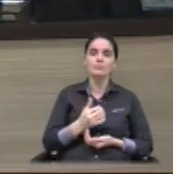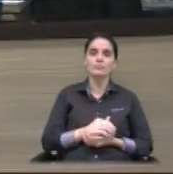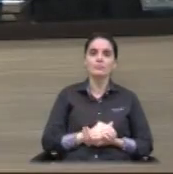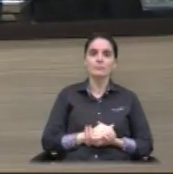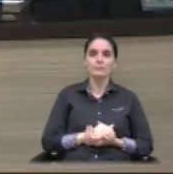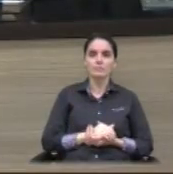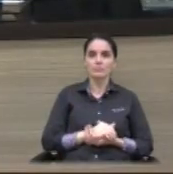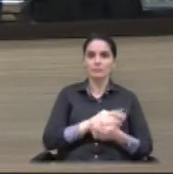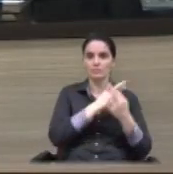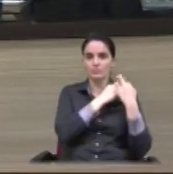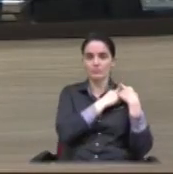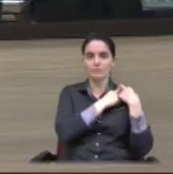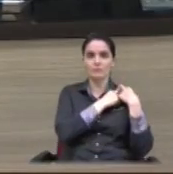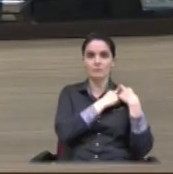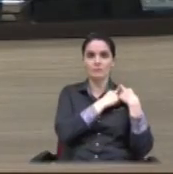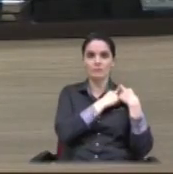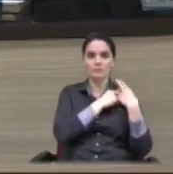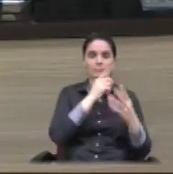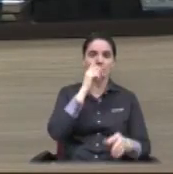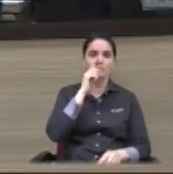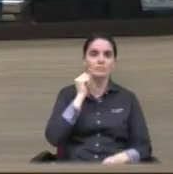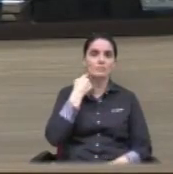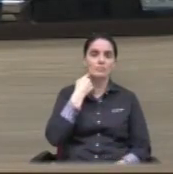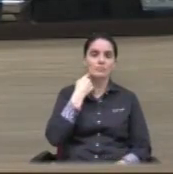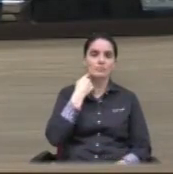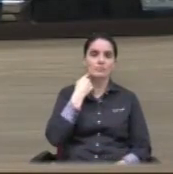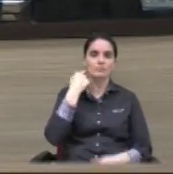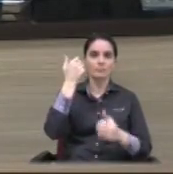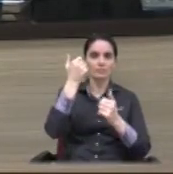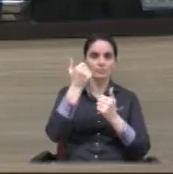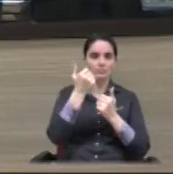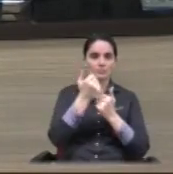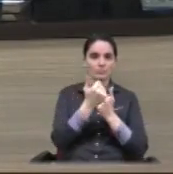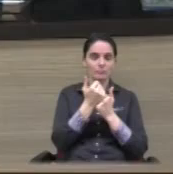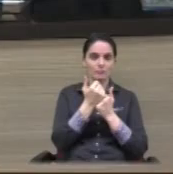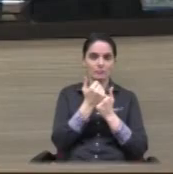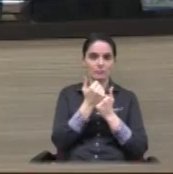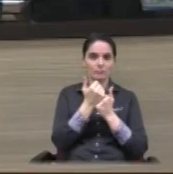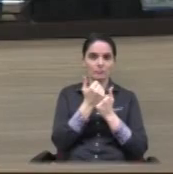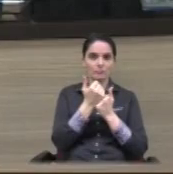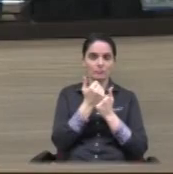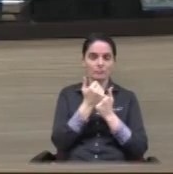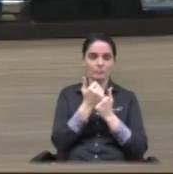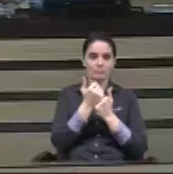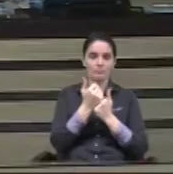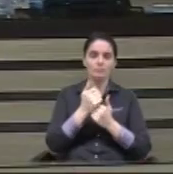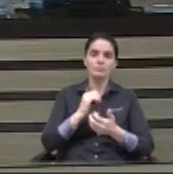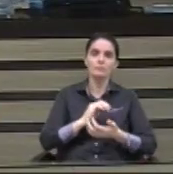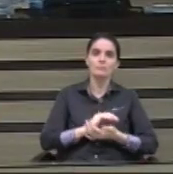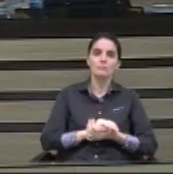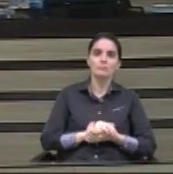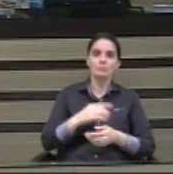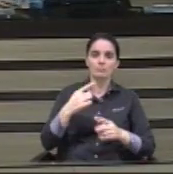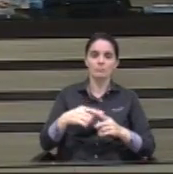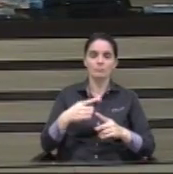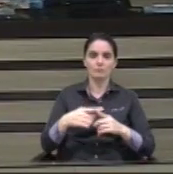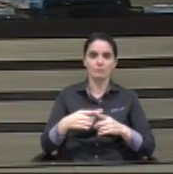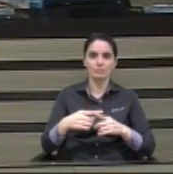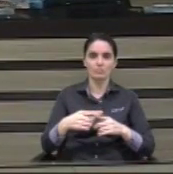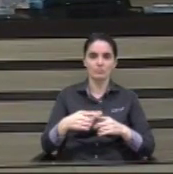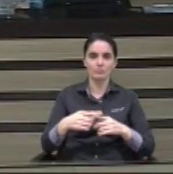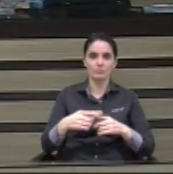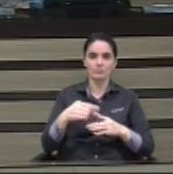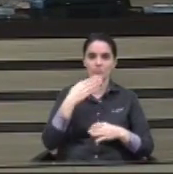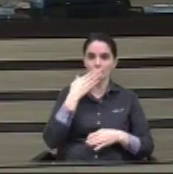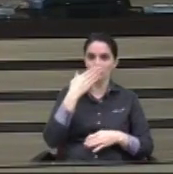667/2016, autor, vereador Newton Santos. A sessão está suspensa para que o vice-presidente, ele receba o requerimento,